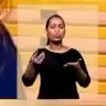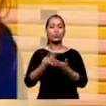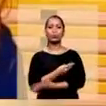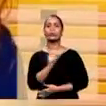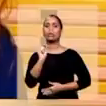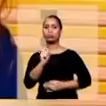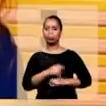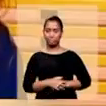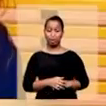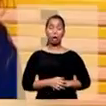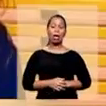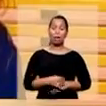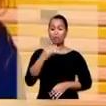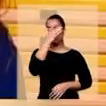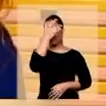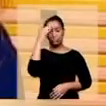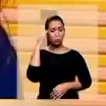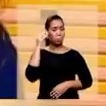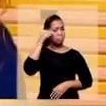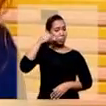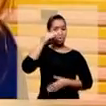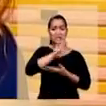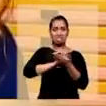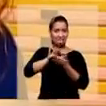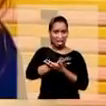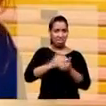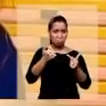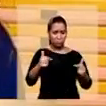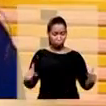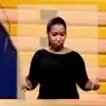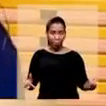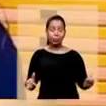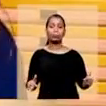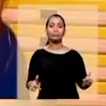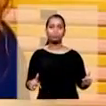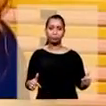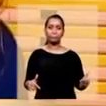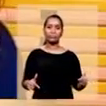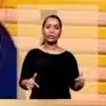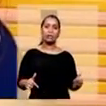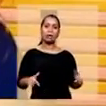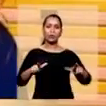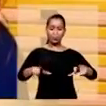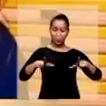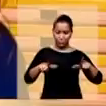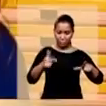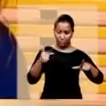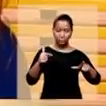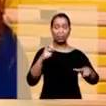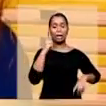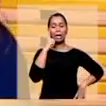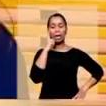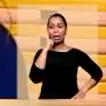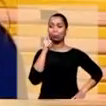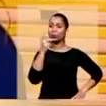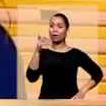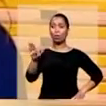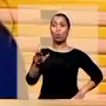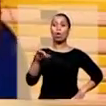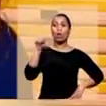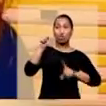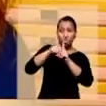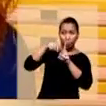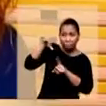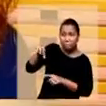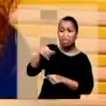hoje é a pessoa, como ela não tem uma experiência formal de CLT, ela vai lá e fala assim para a gente, olha,